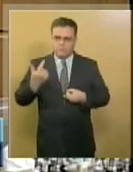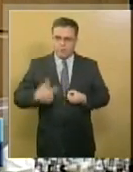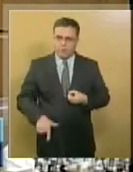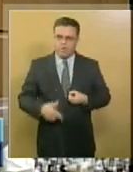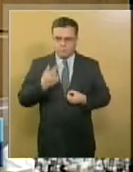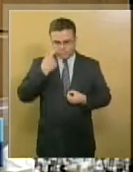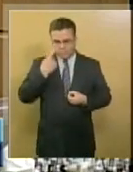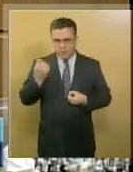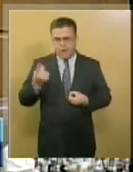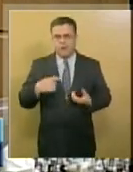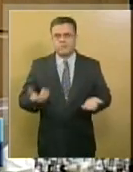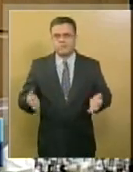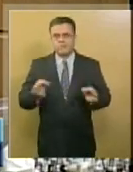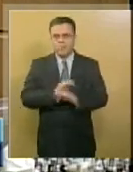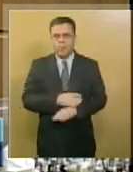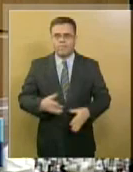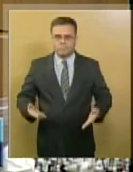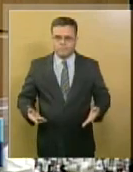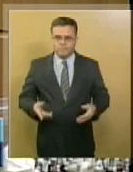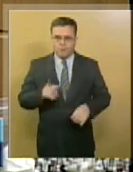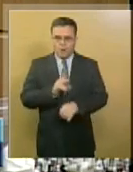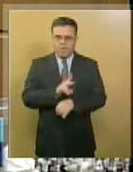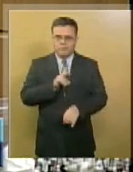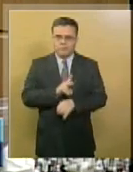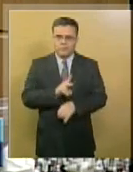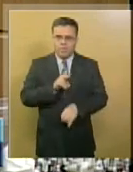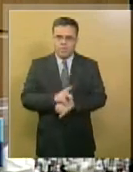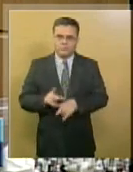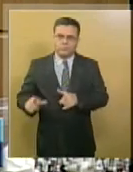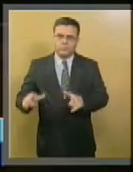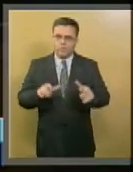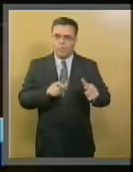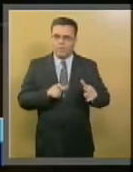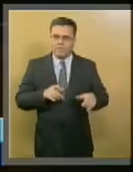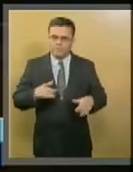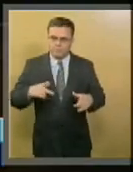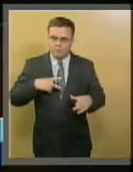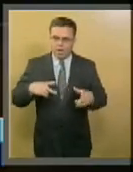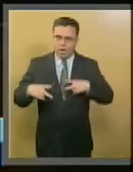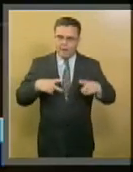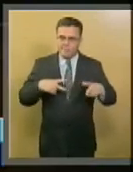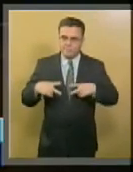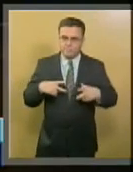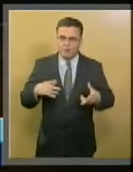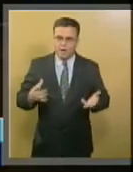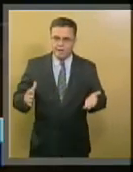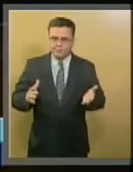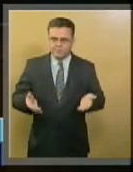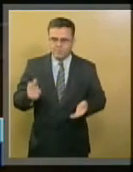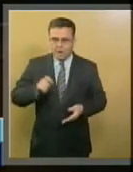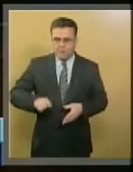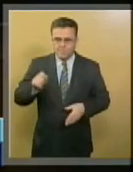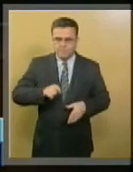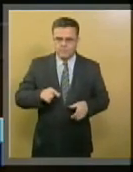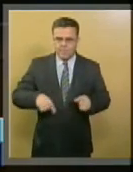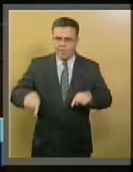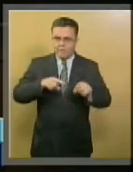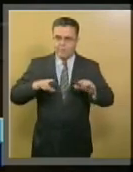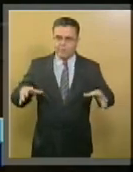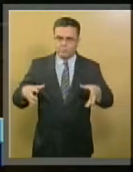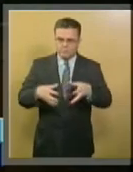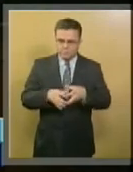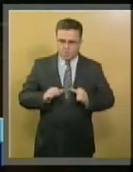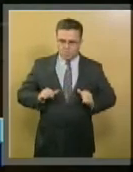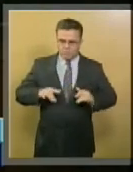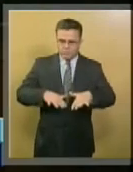novamente. Isso são os abrigos municipais e particulares de ONGs abarrotados. E eu pergunto aos senhores, isso